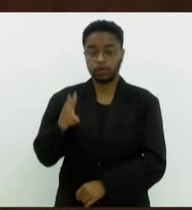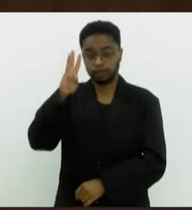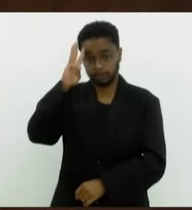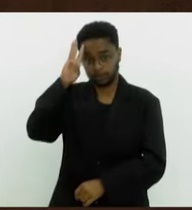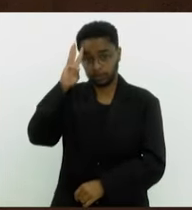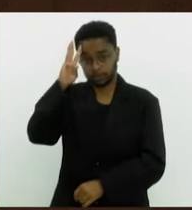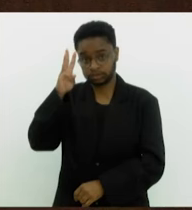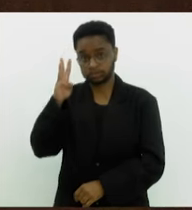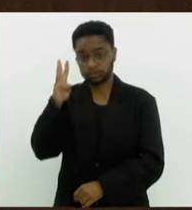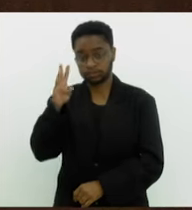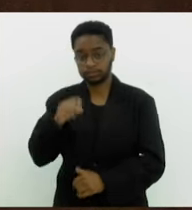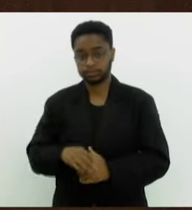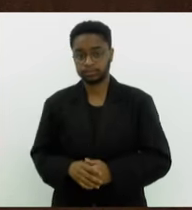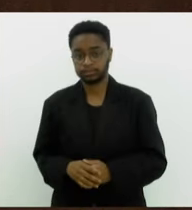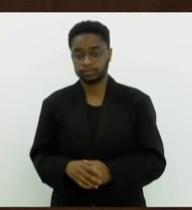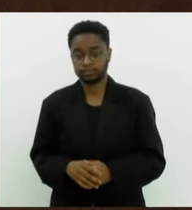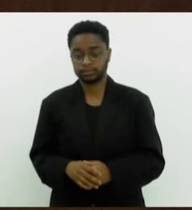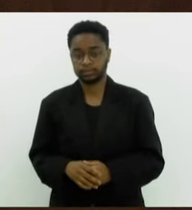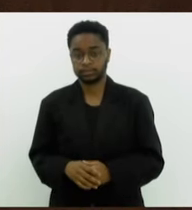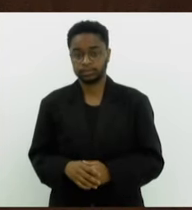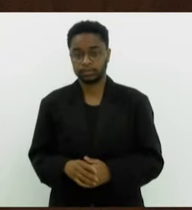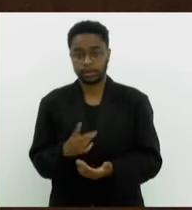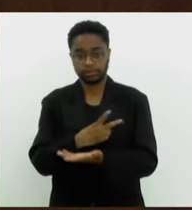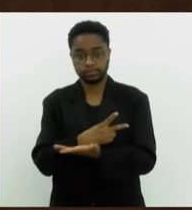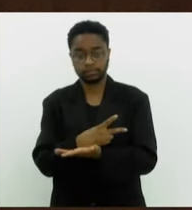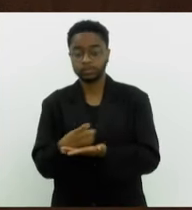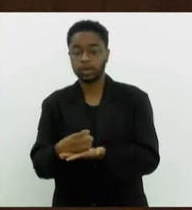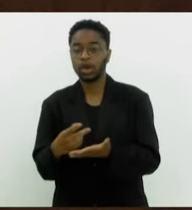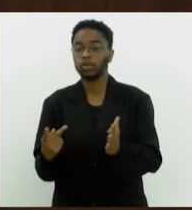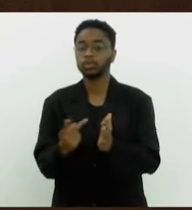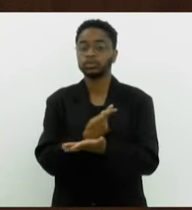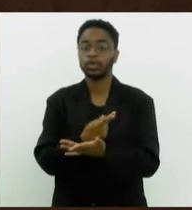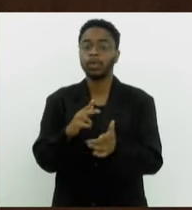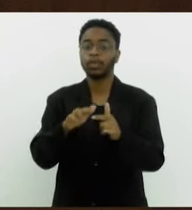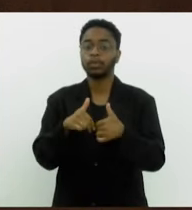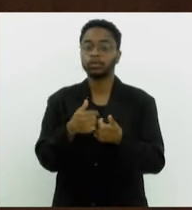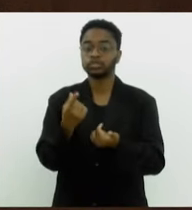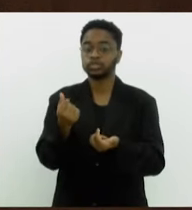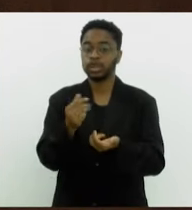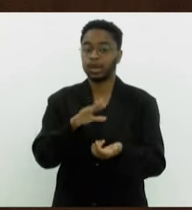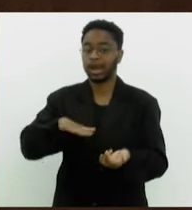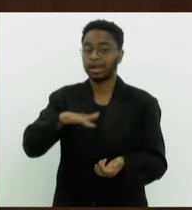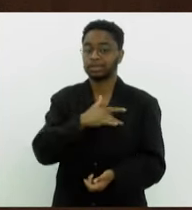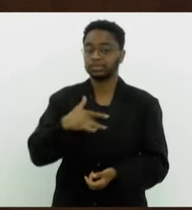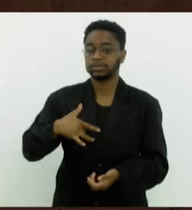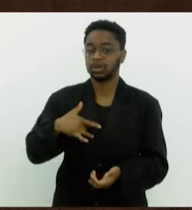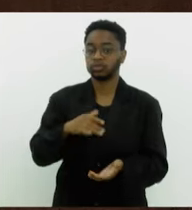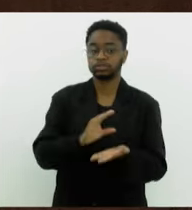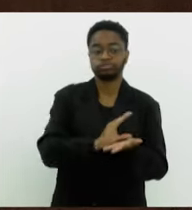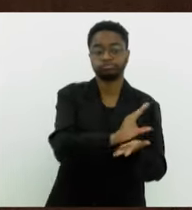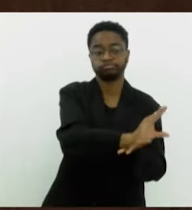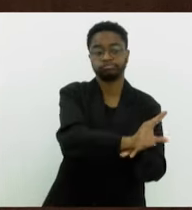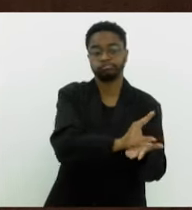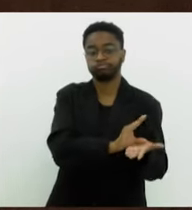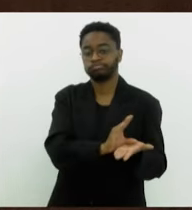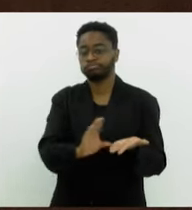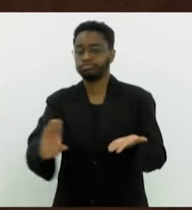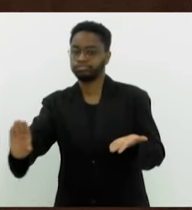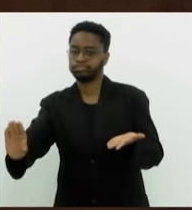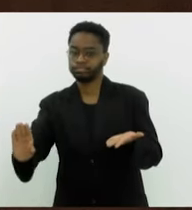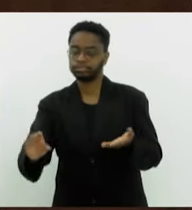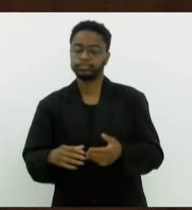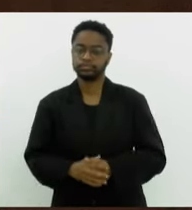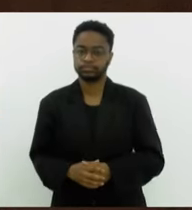foi empichado por desvio de dinheiro da saúde. Desvio de dinheiro da